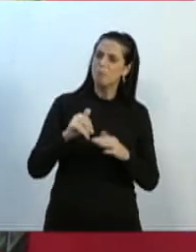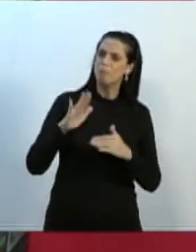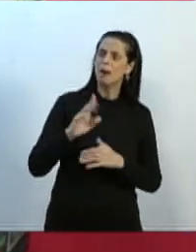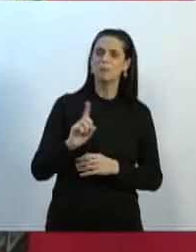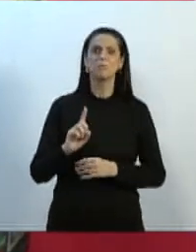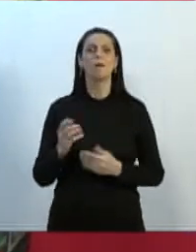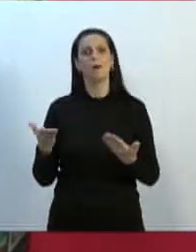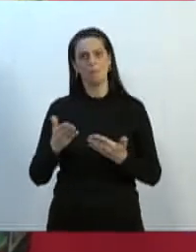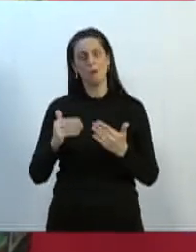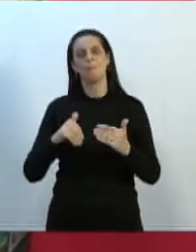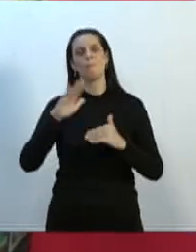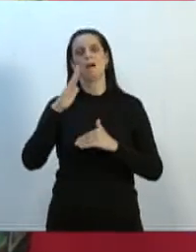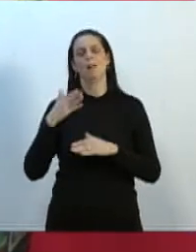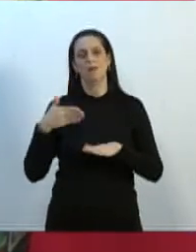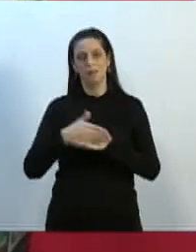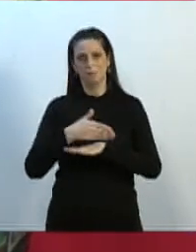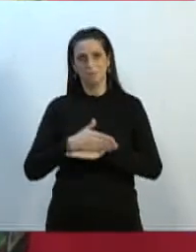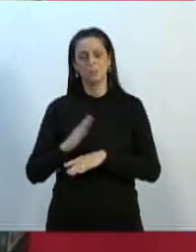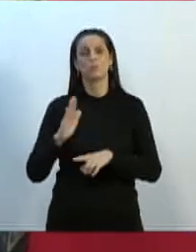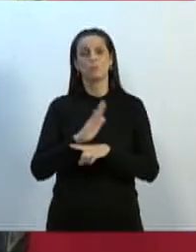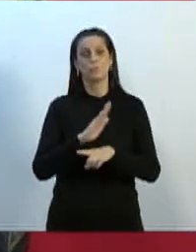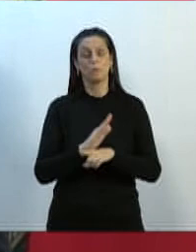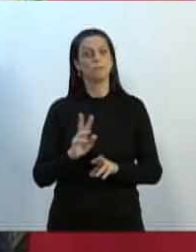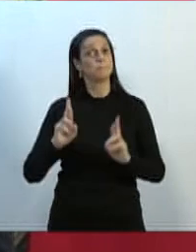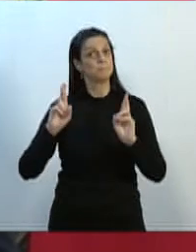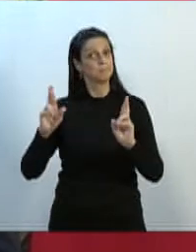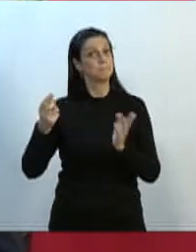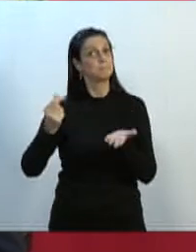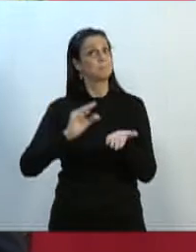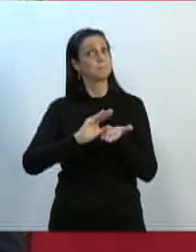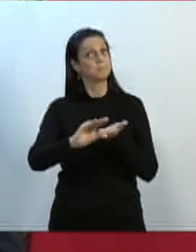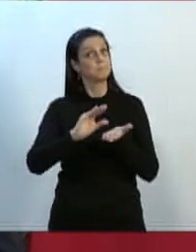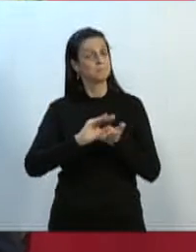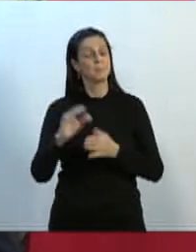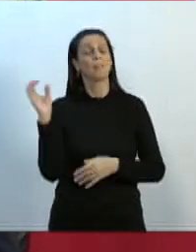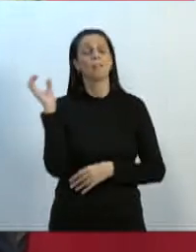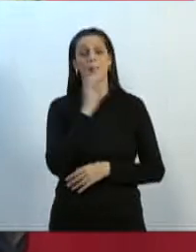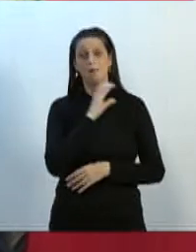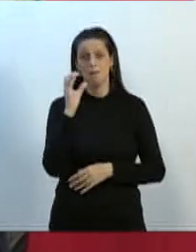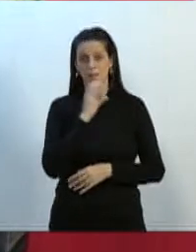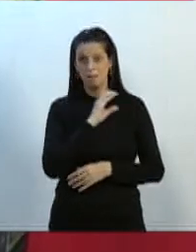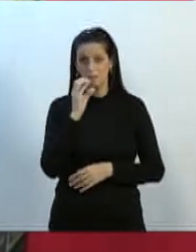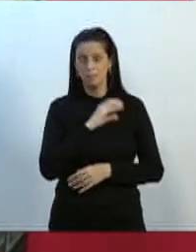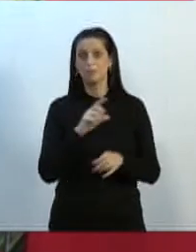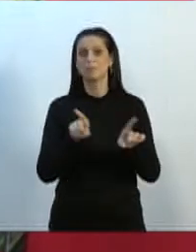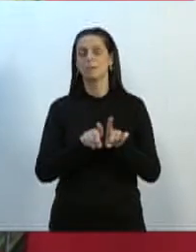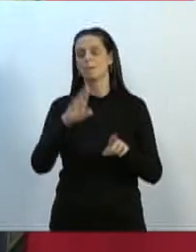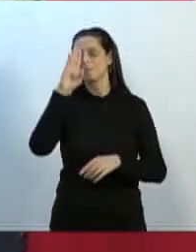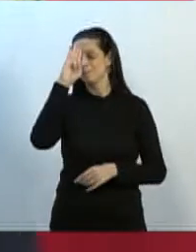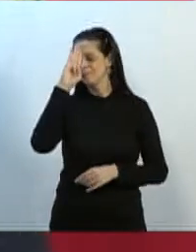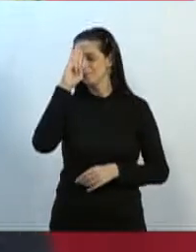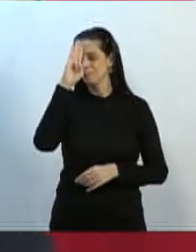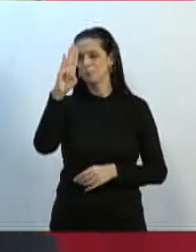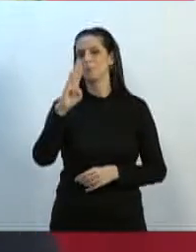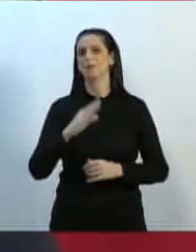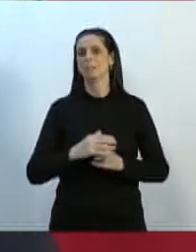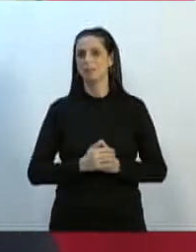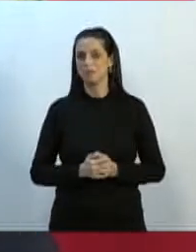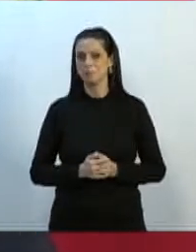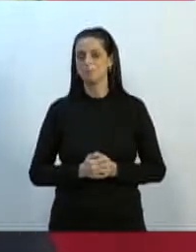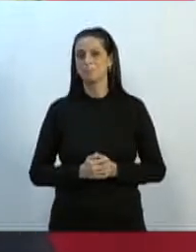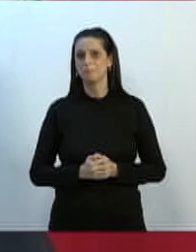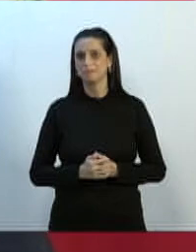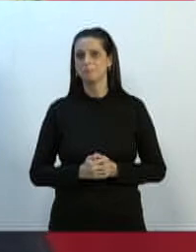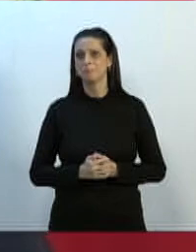Espero que esses recursos venham o mais rápido possível, principalmente com relação